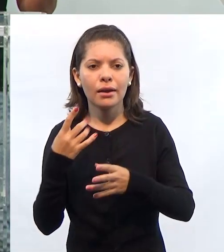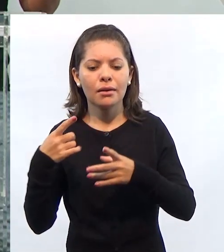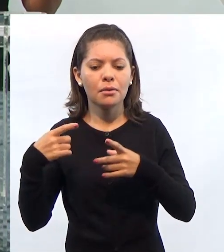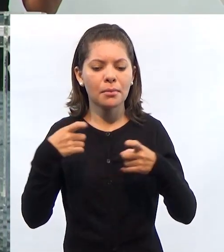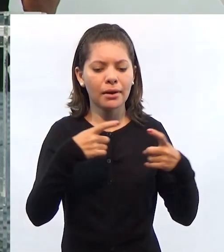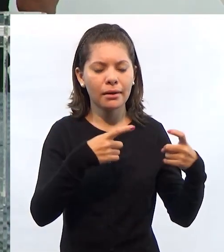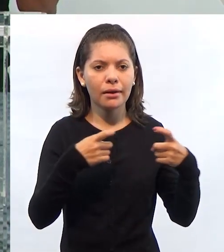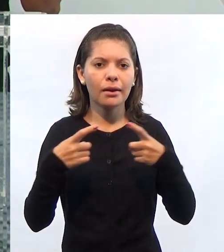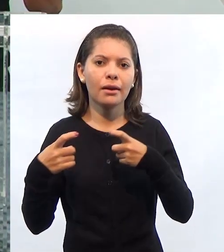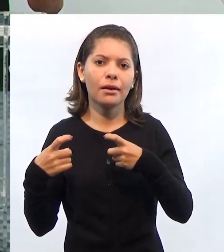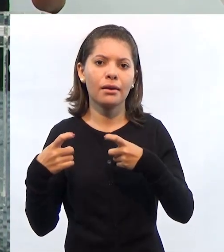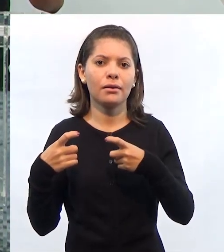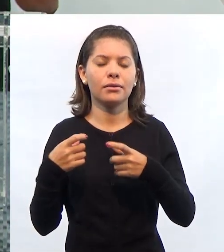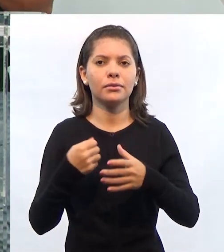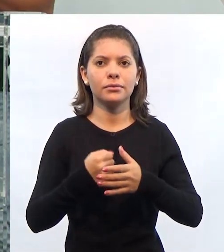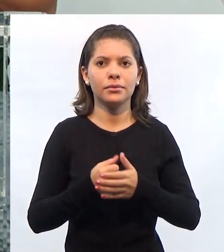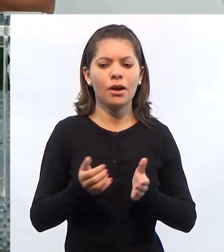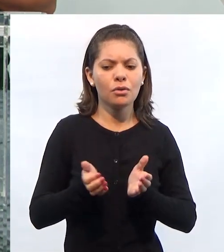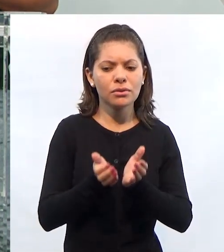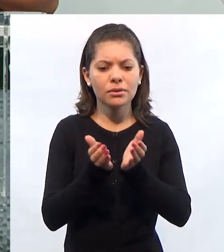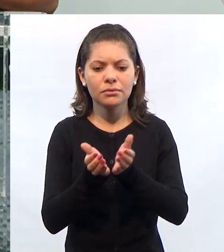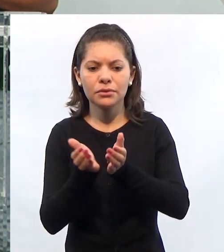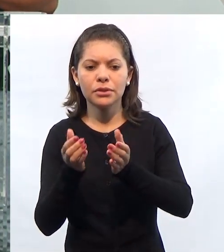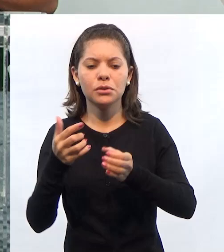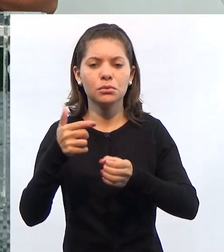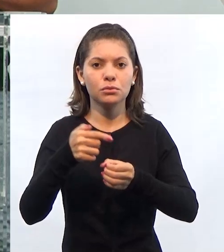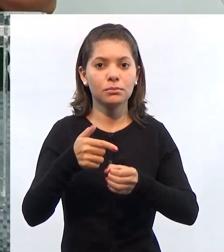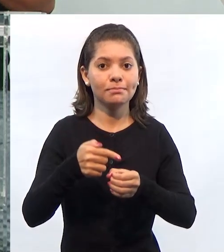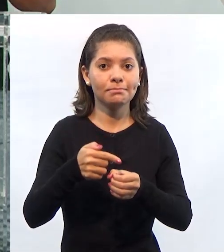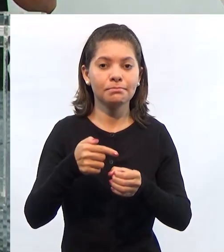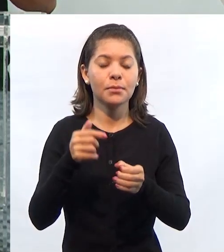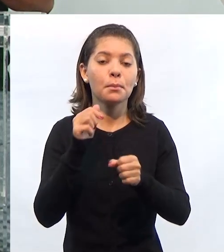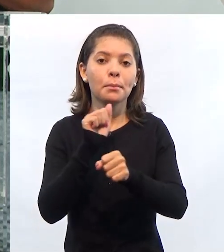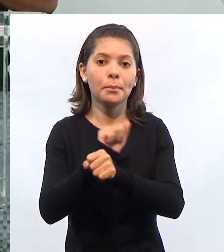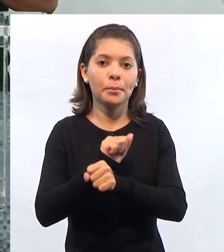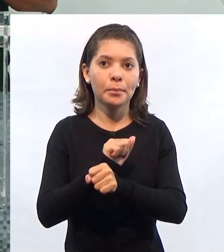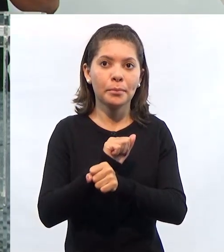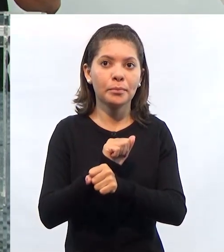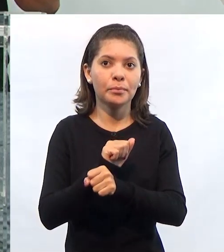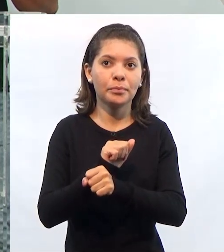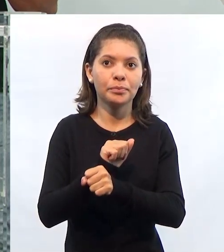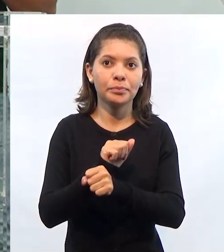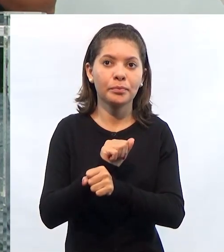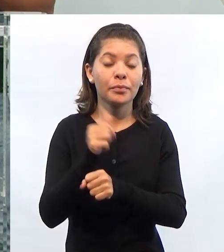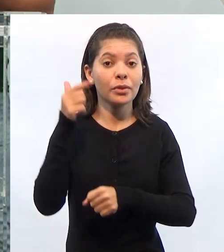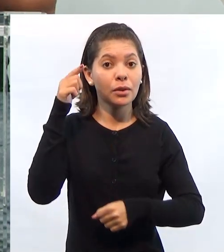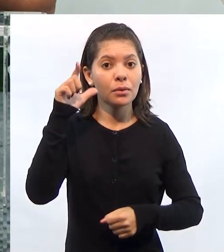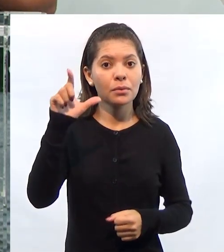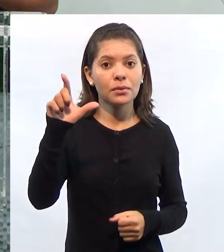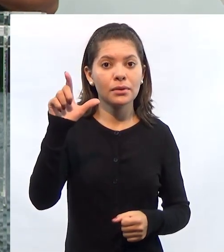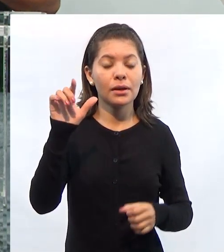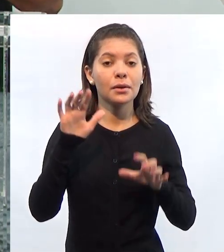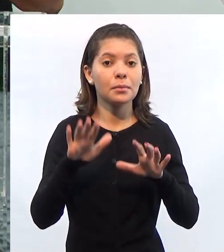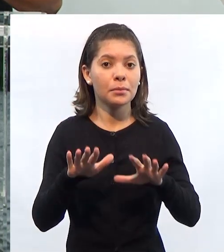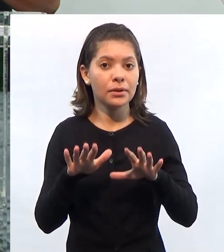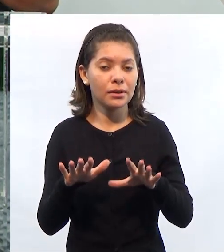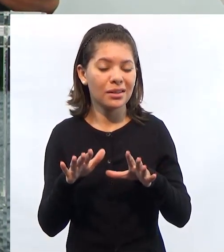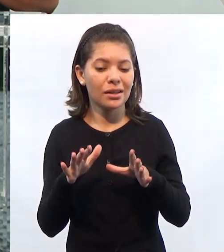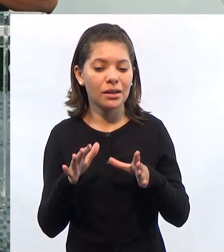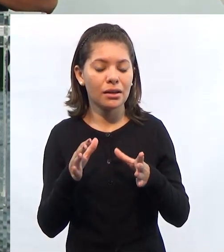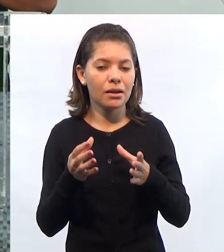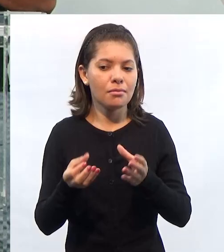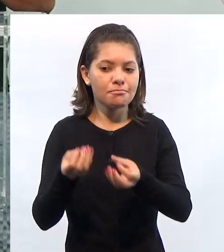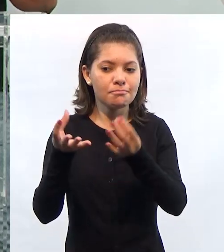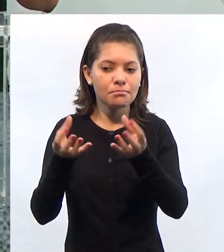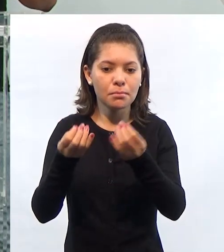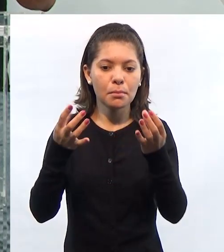um local e alguns navios que estavam trazendo petróleo para o país pararam, consegue manter a fornecimento de